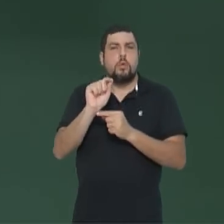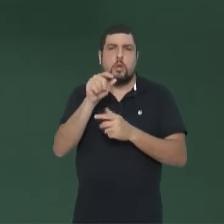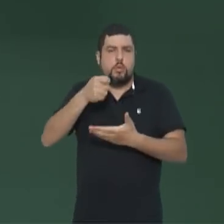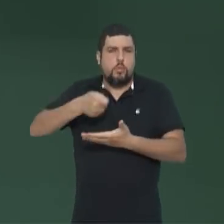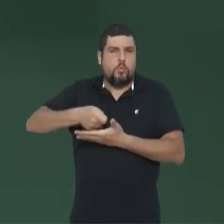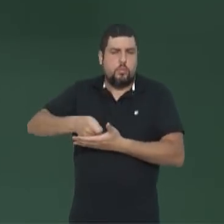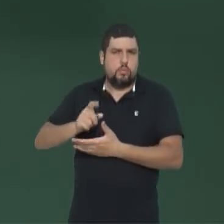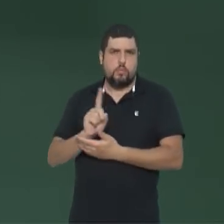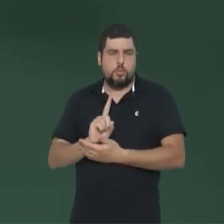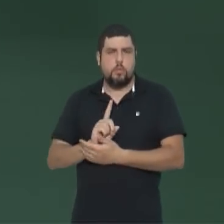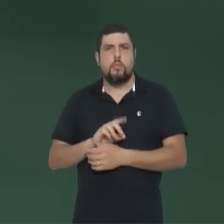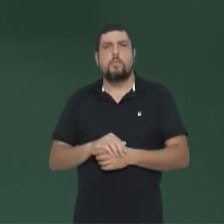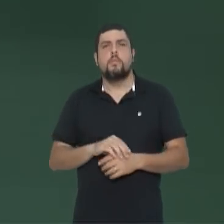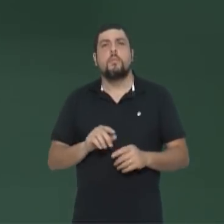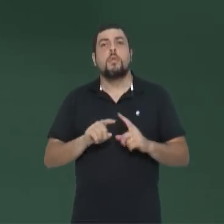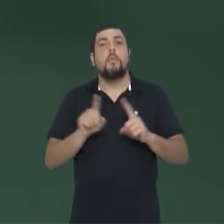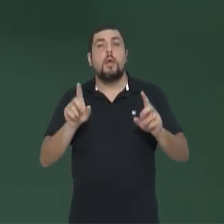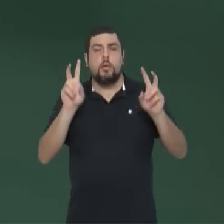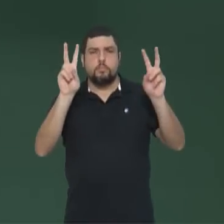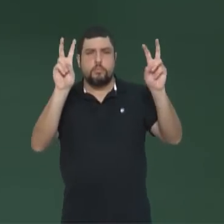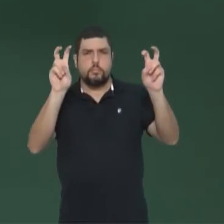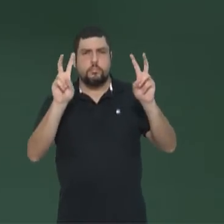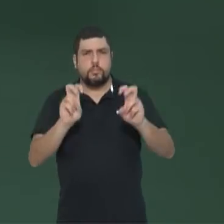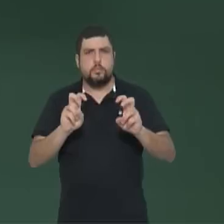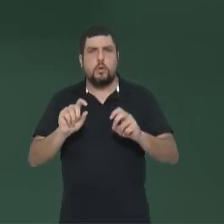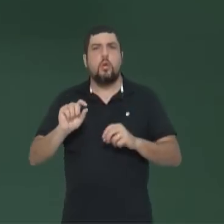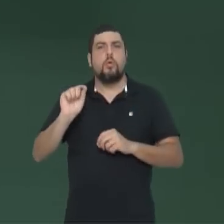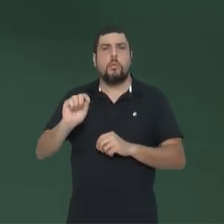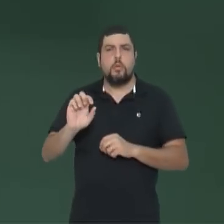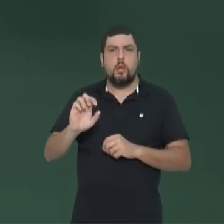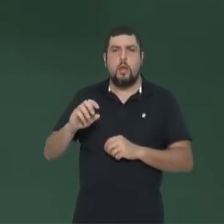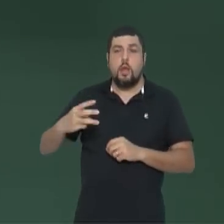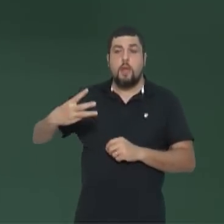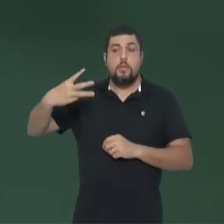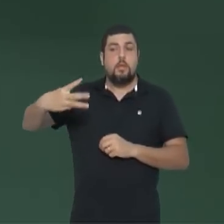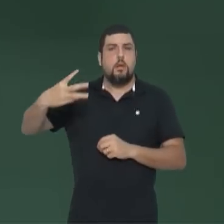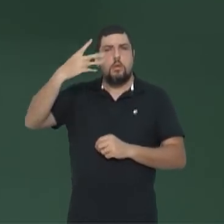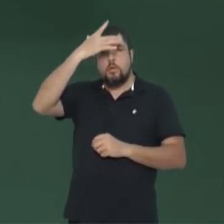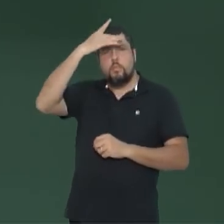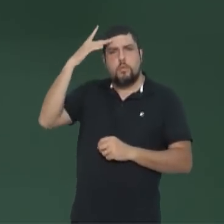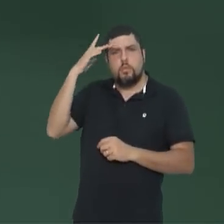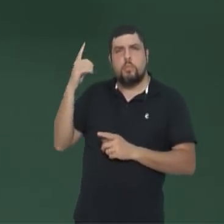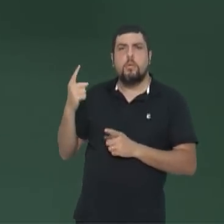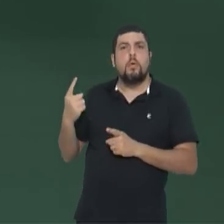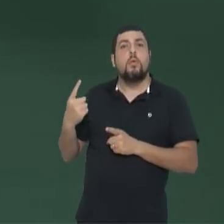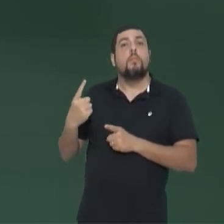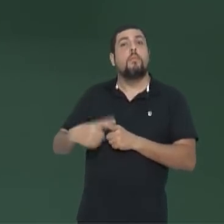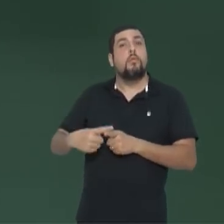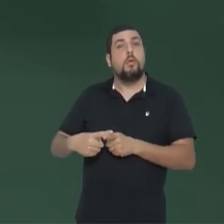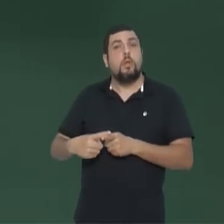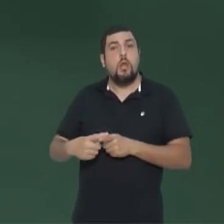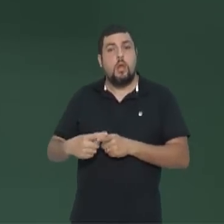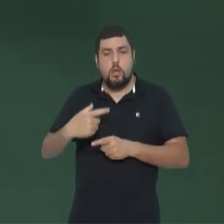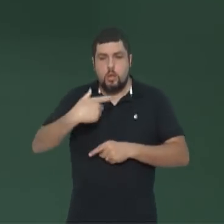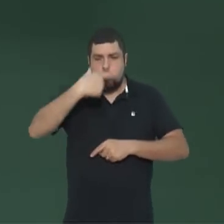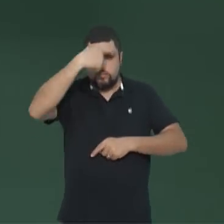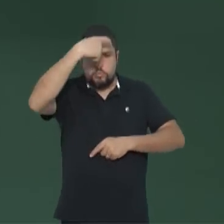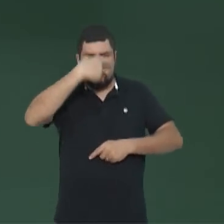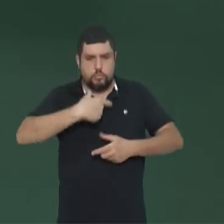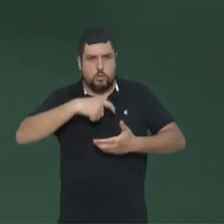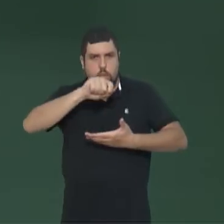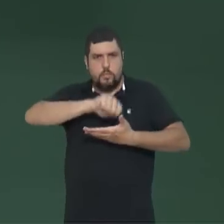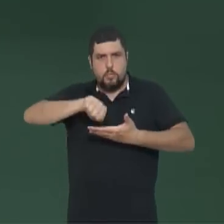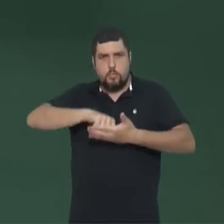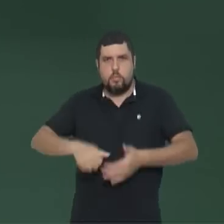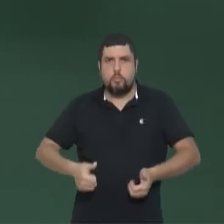facultativo. Os textos em terceira pessoa, por quê? Para você não se colocar na notícia.